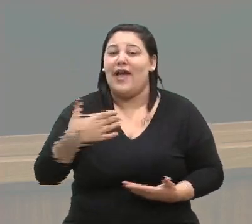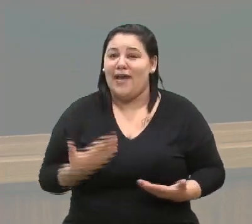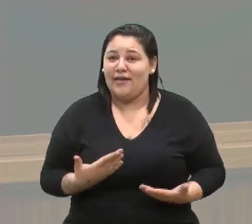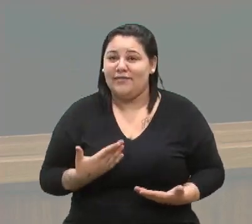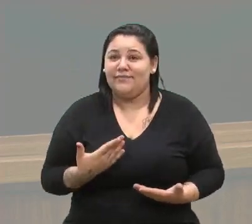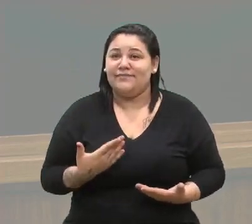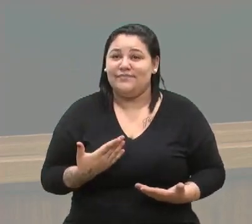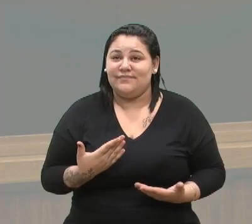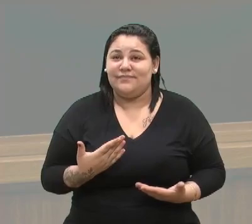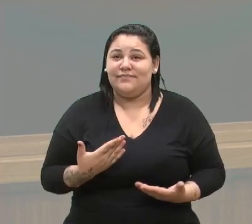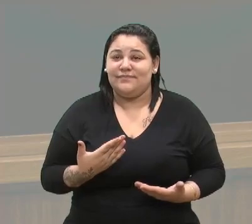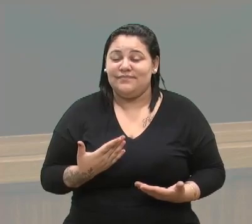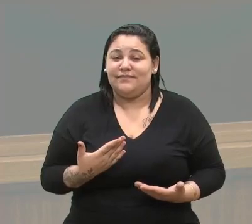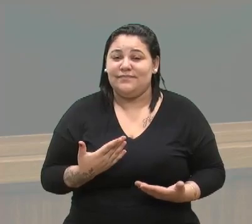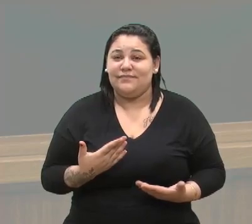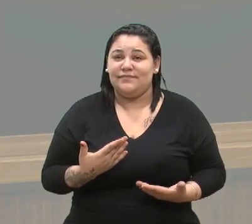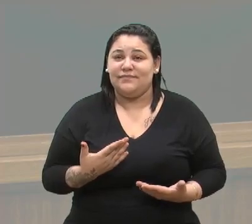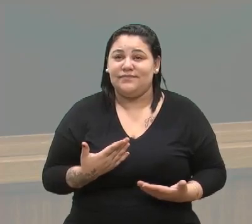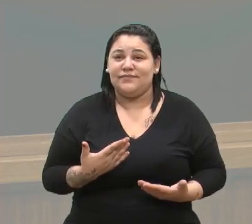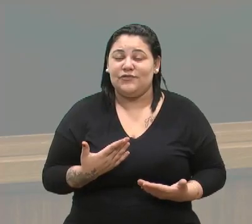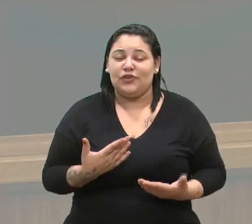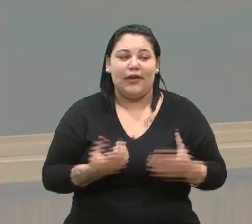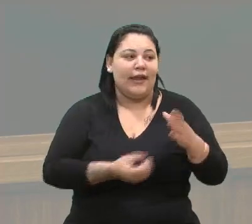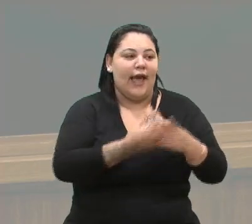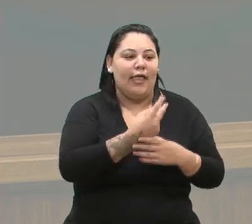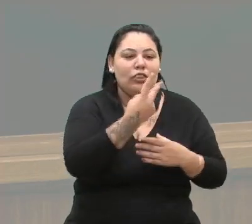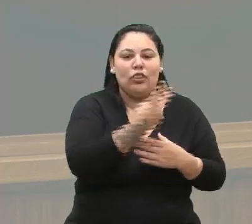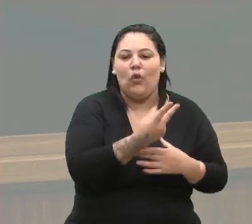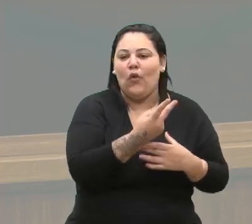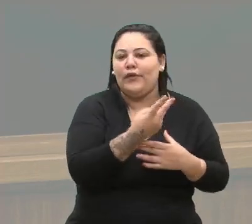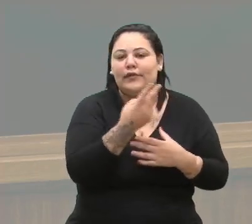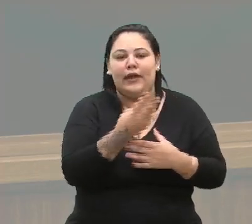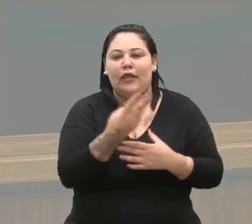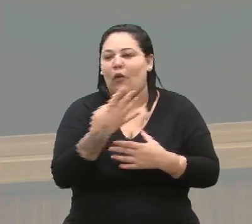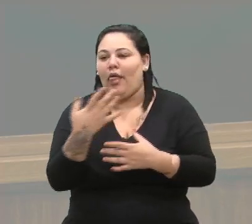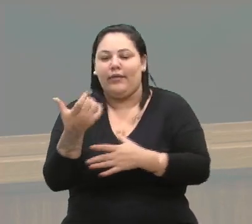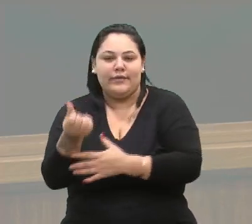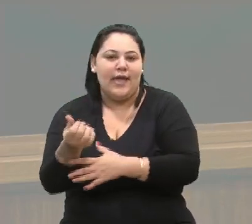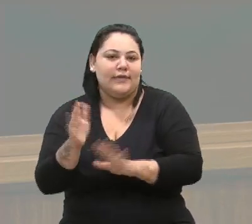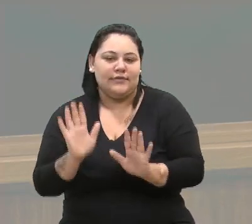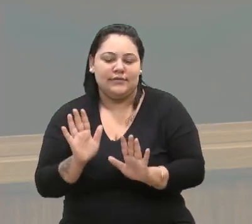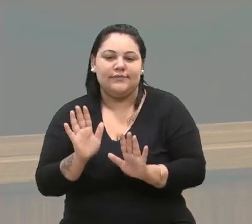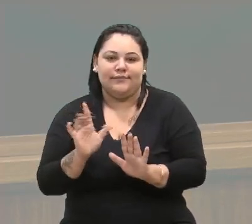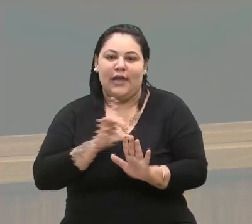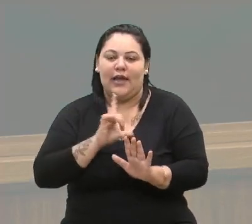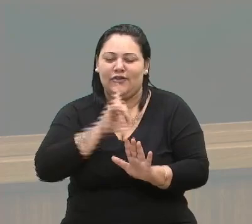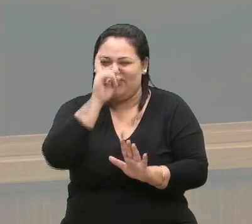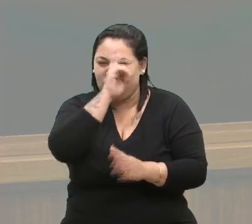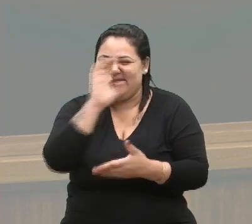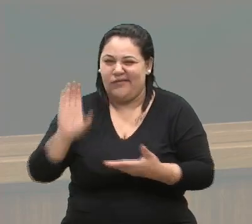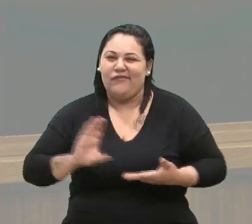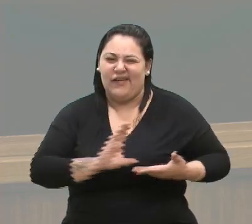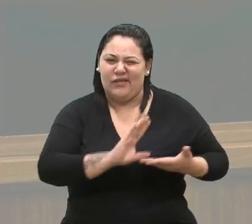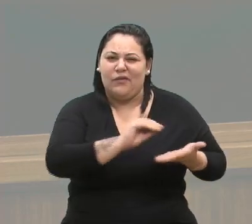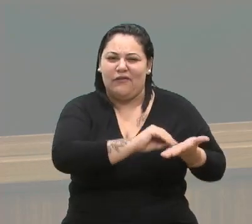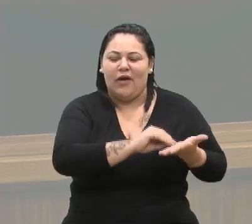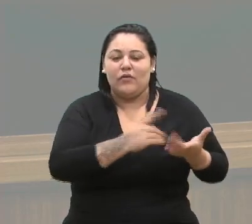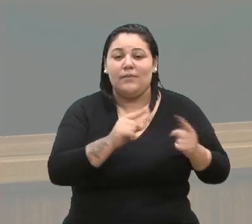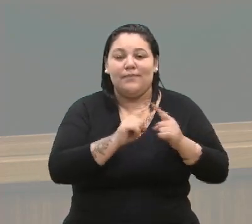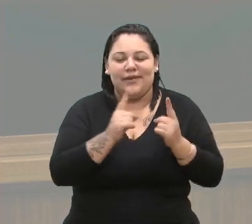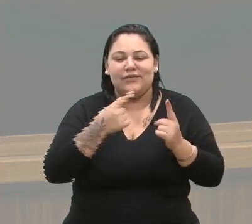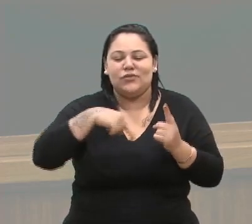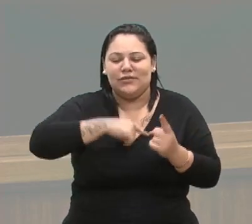para outra, de 2 para 6, a dificuldade, os recursos, enfim. Mas nós acreditamos que pelo menos mais um